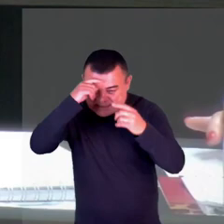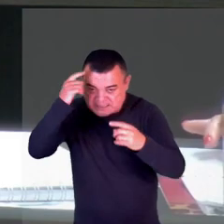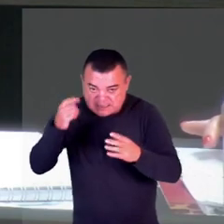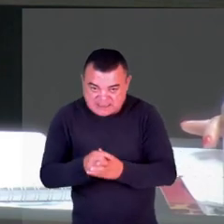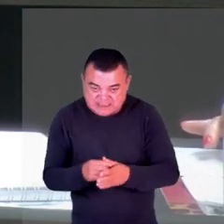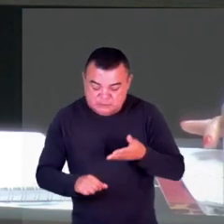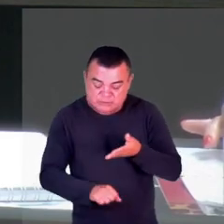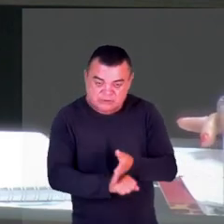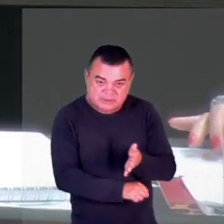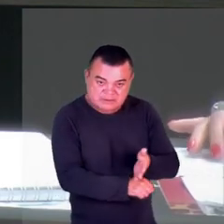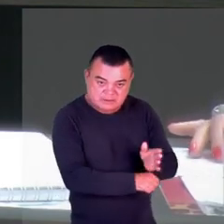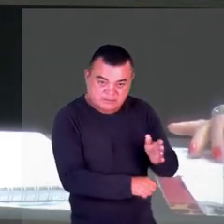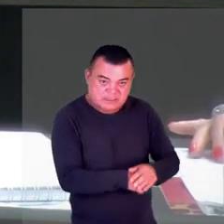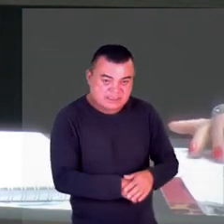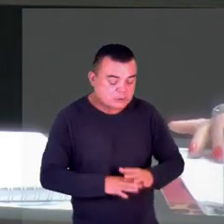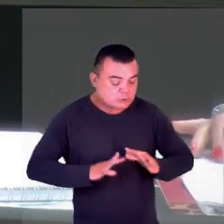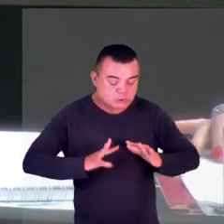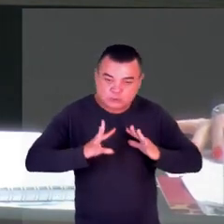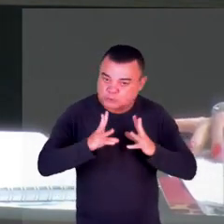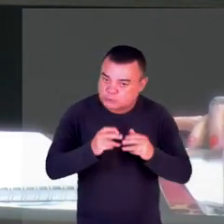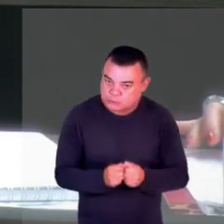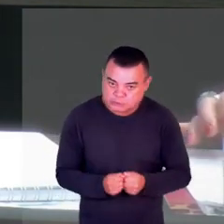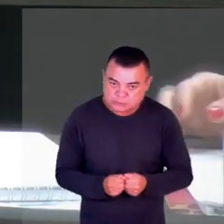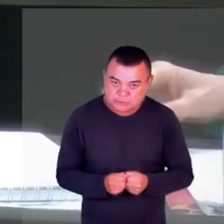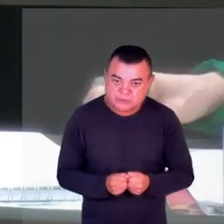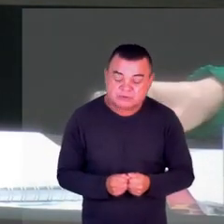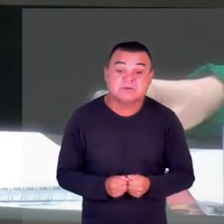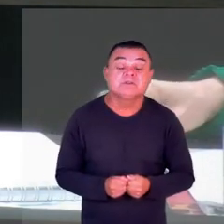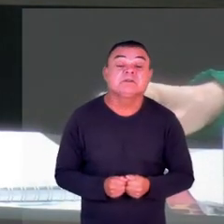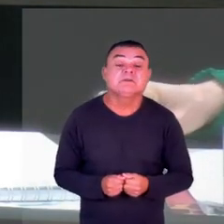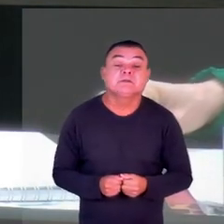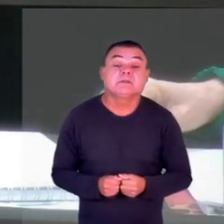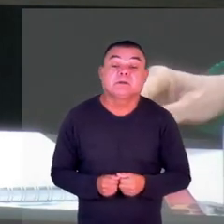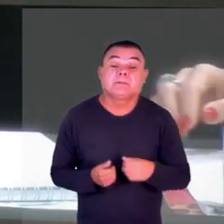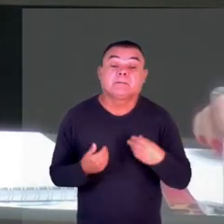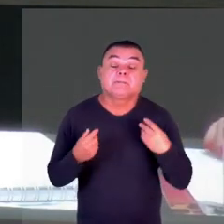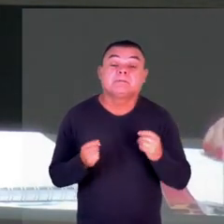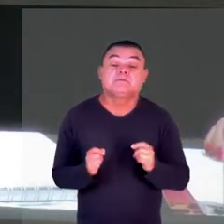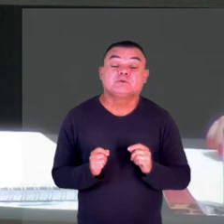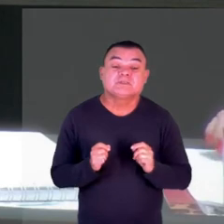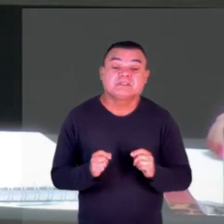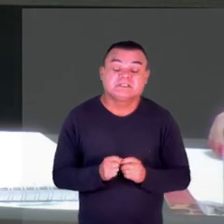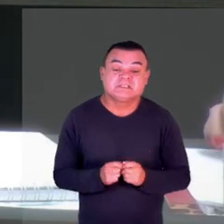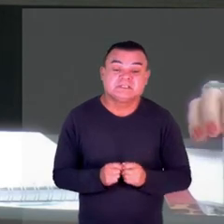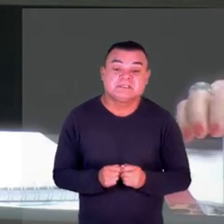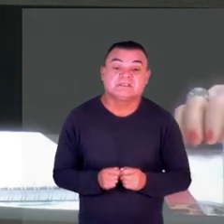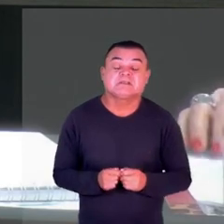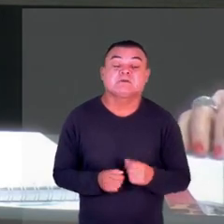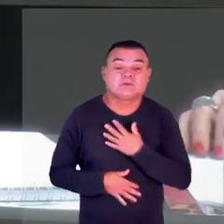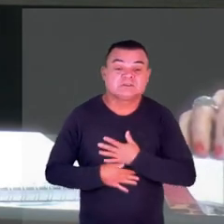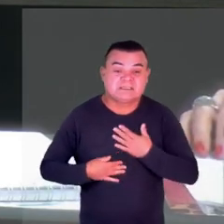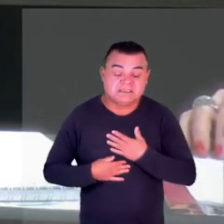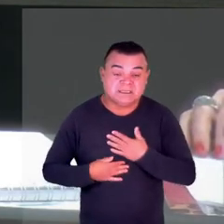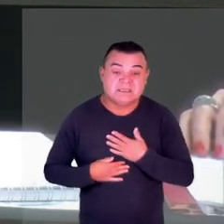dos participantes do que pretendia que o cnmp propusesse a nós mesmos né né